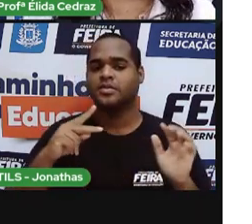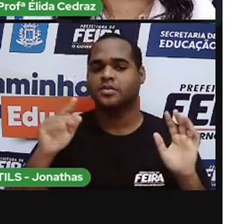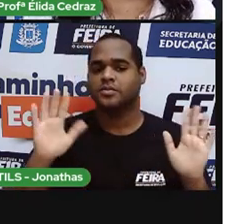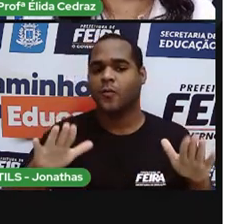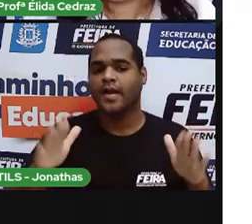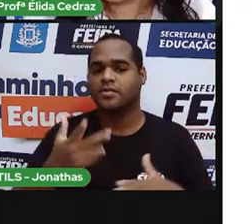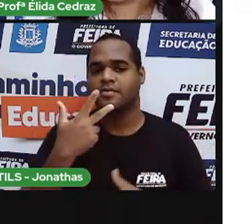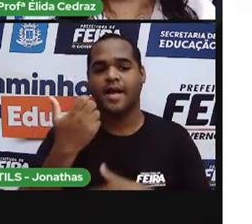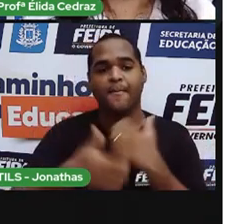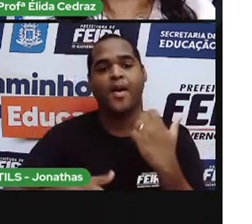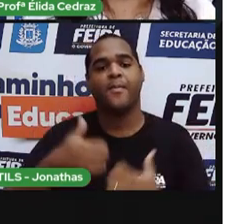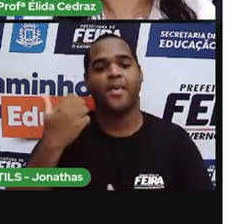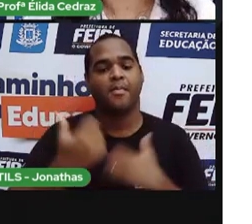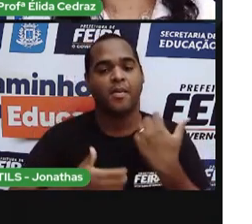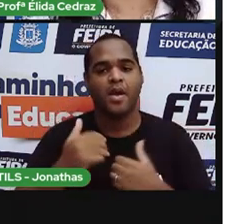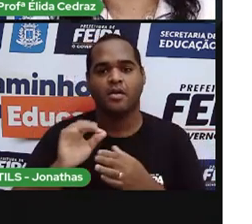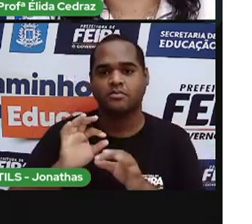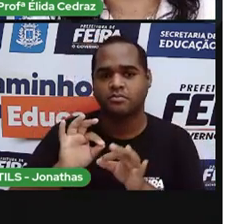nessa cantiga?